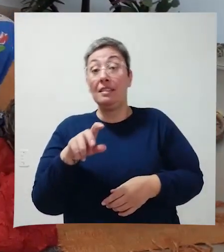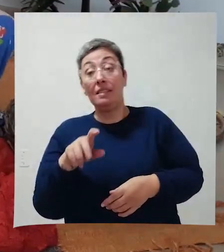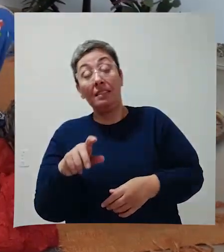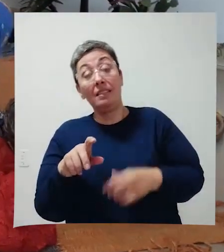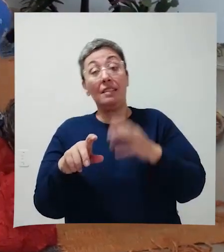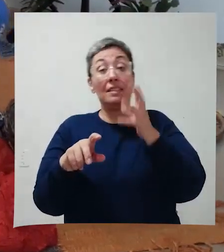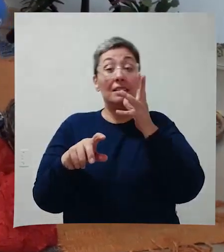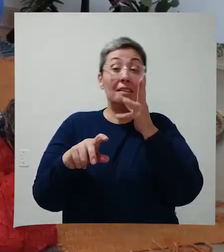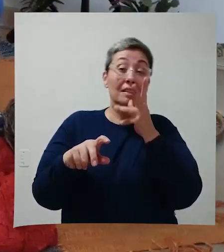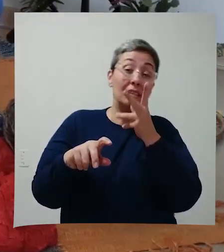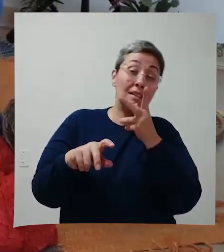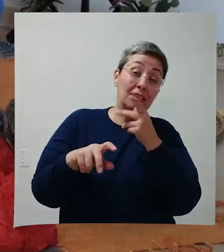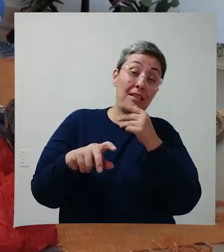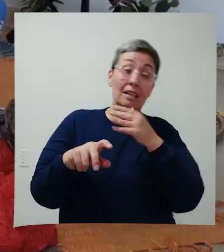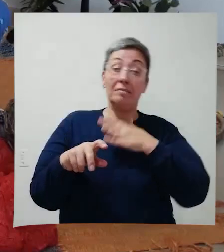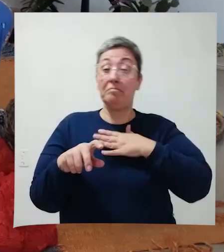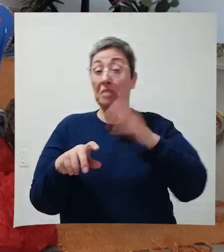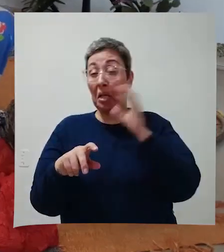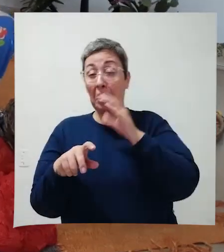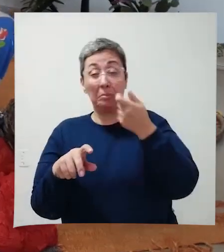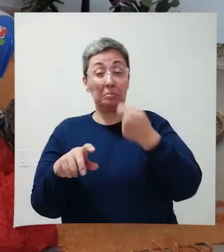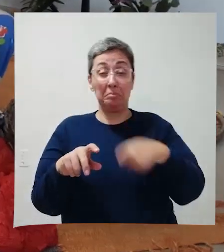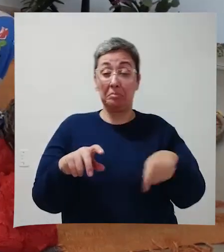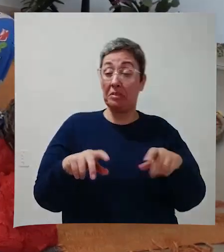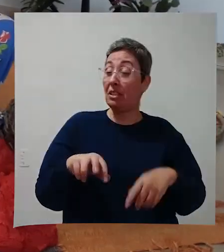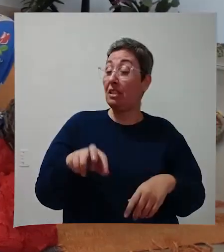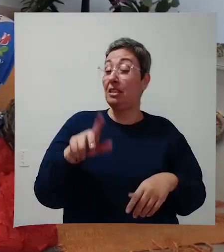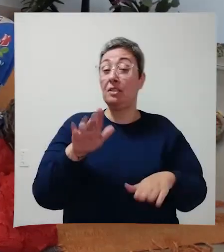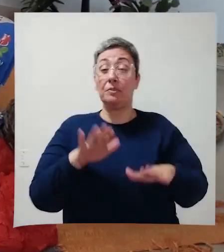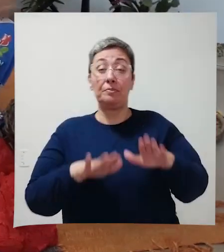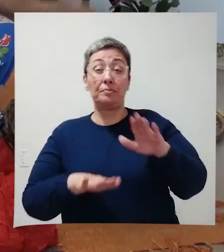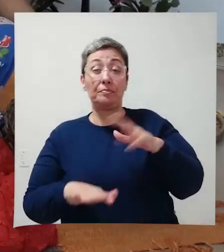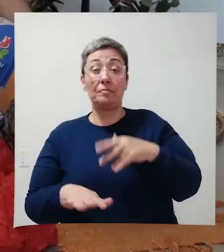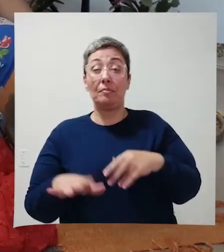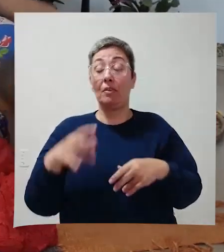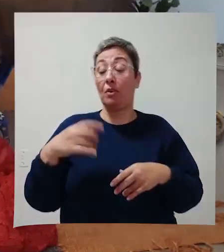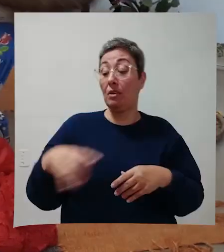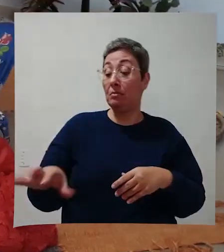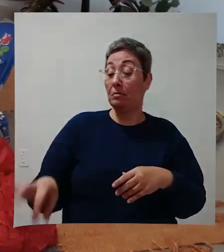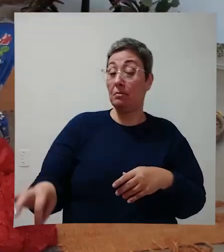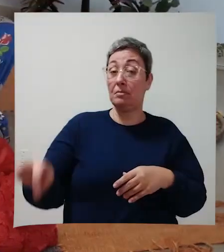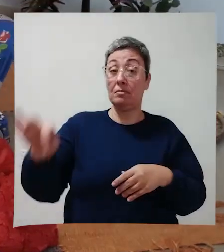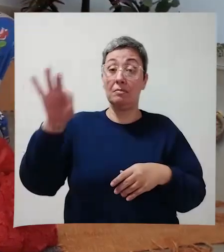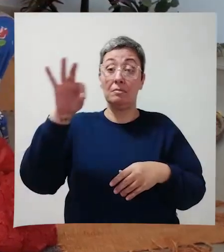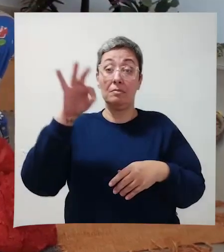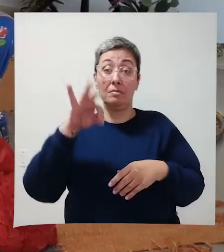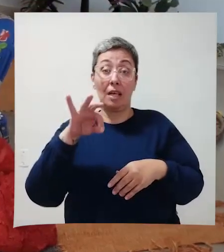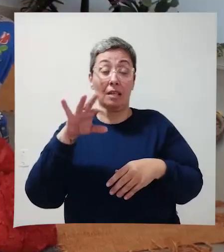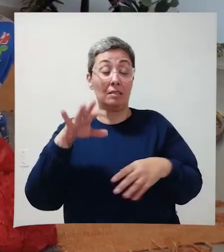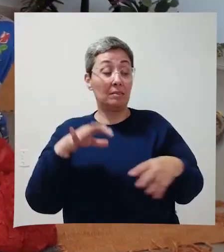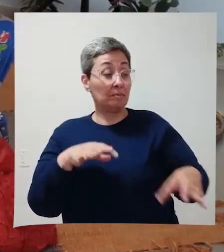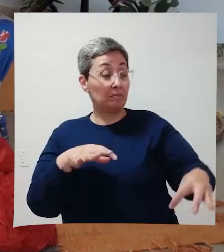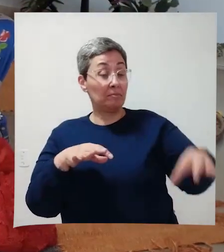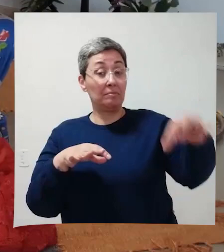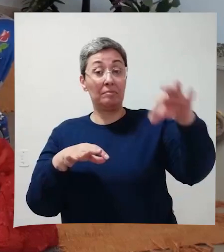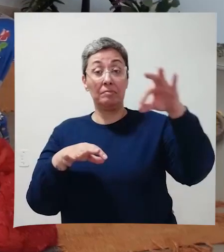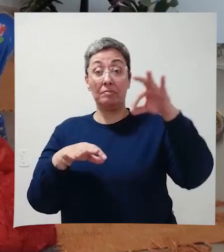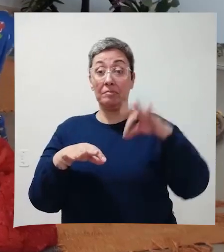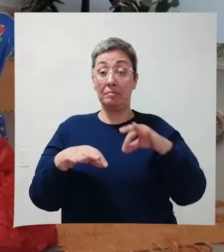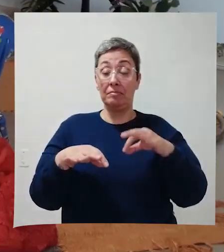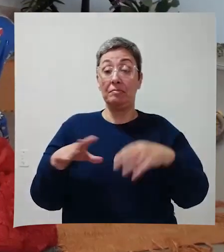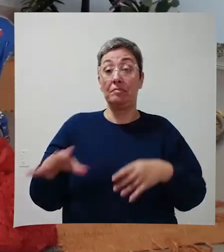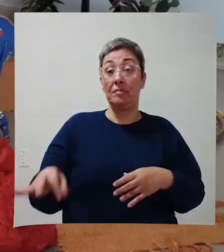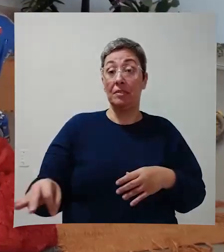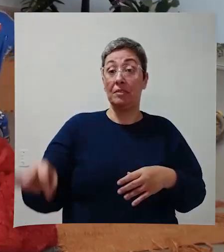Devagar, vagaroso, sem pressa e com muito cuidado, ele voltou para casa recolhendo todos os tecidos além dos que ele